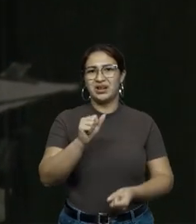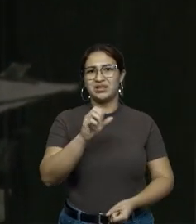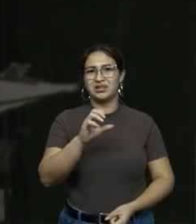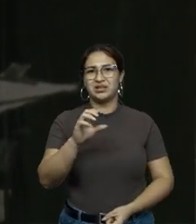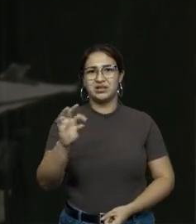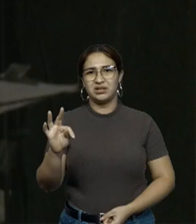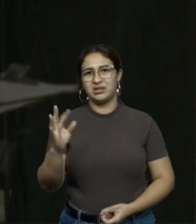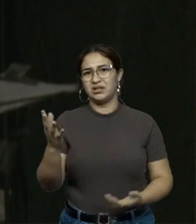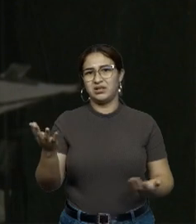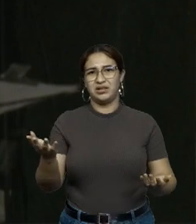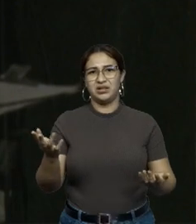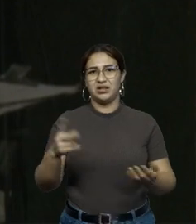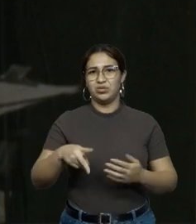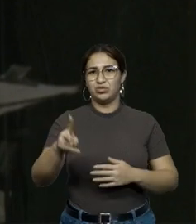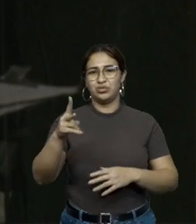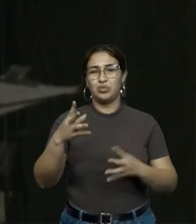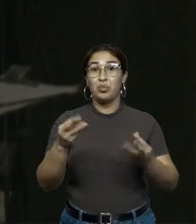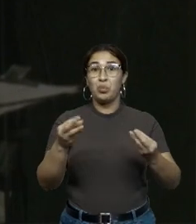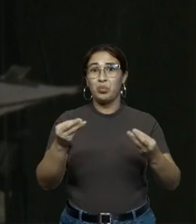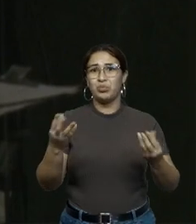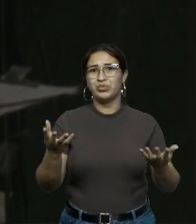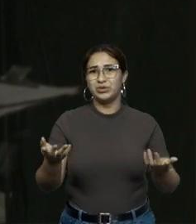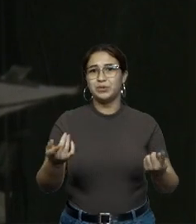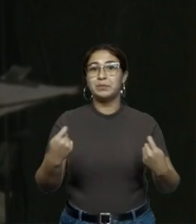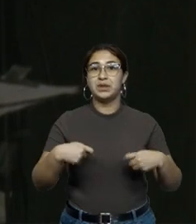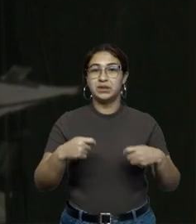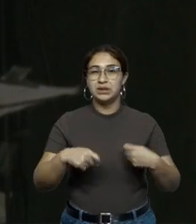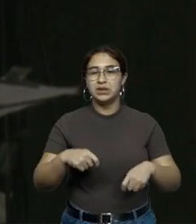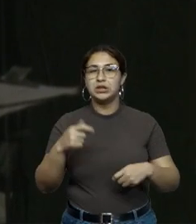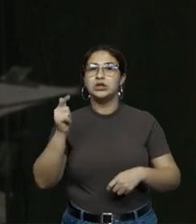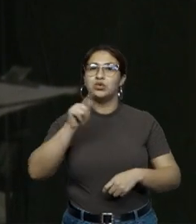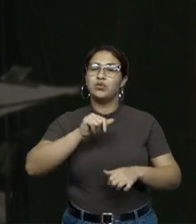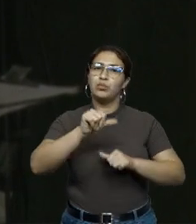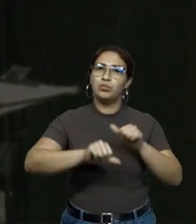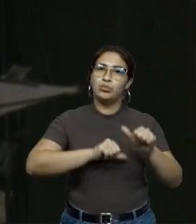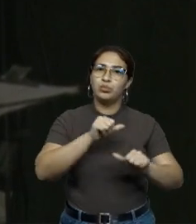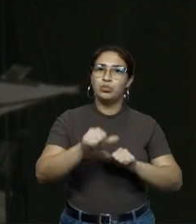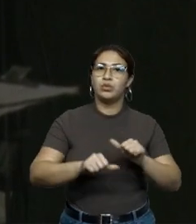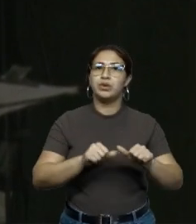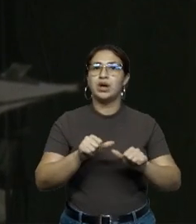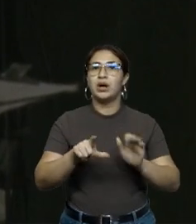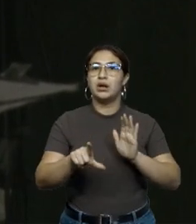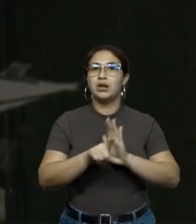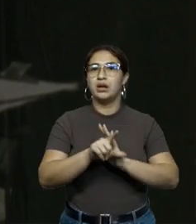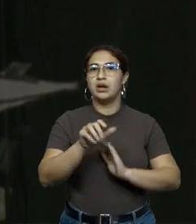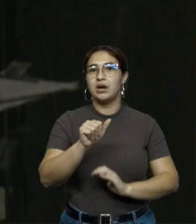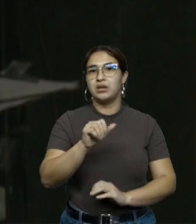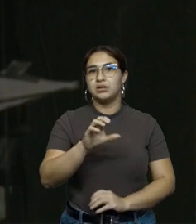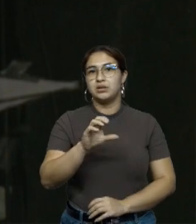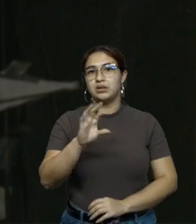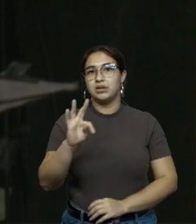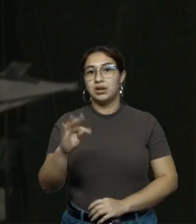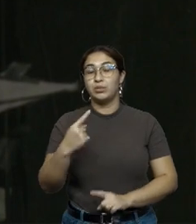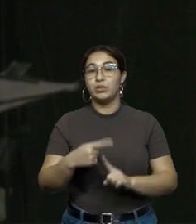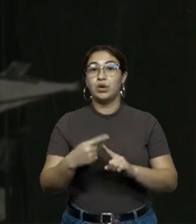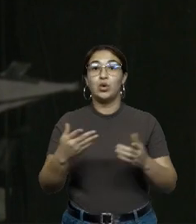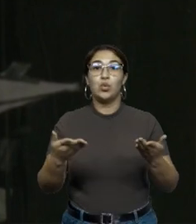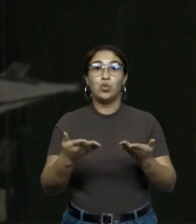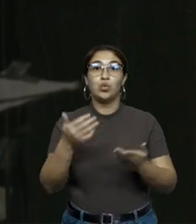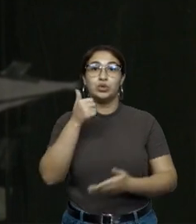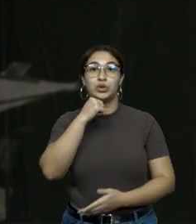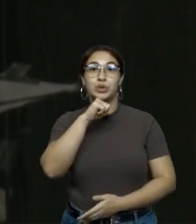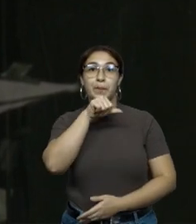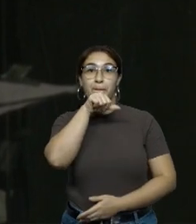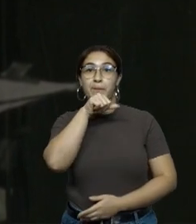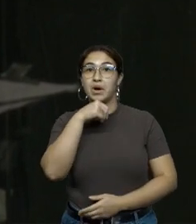a gente precisa rever só para concluir a a nossa lei da sentença EA gente vai ver porque hoje uma mãe professora não pode